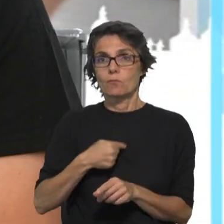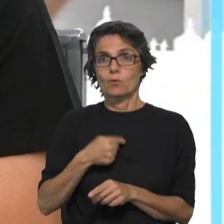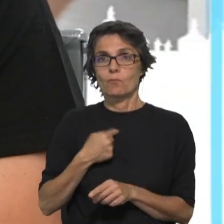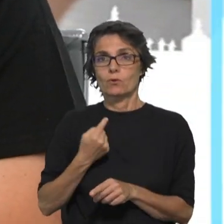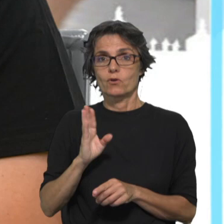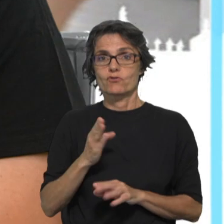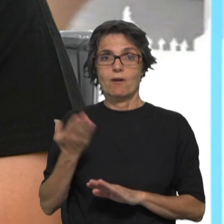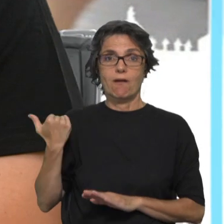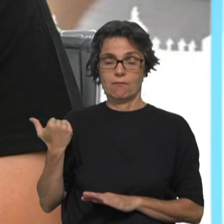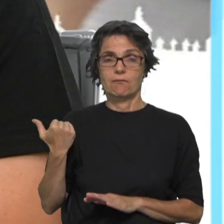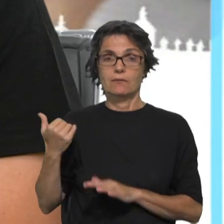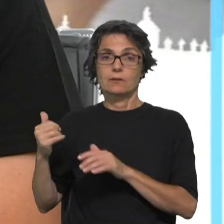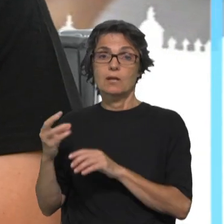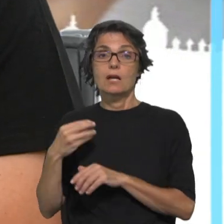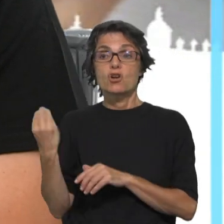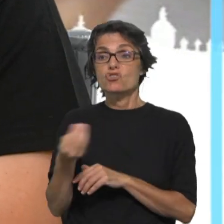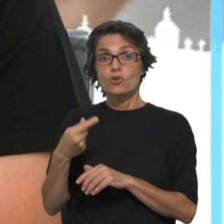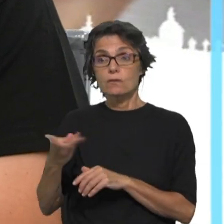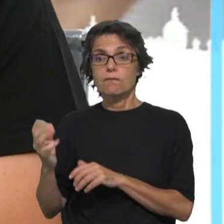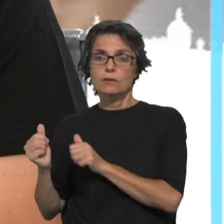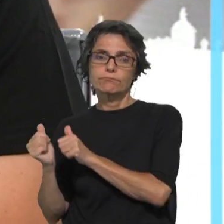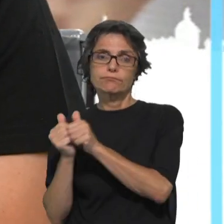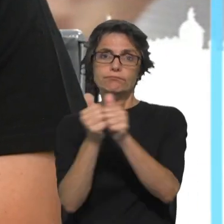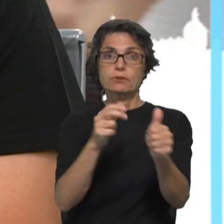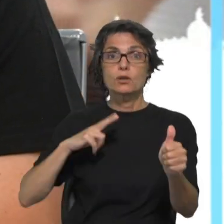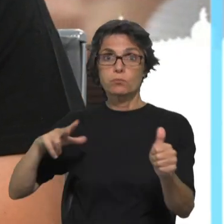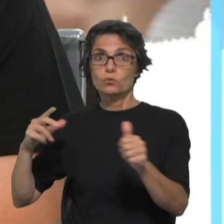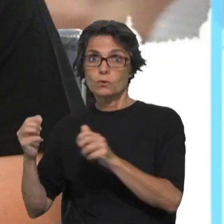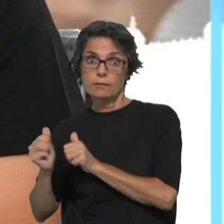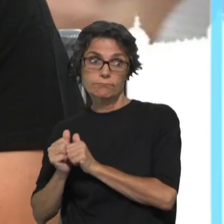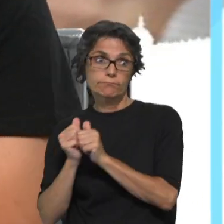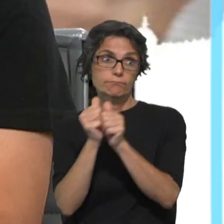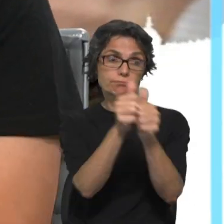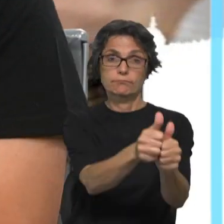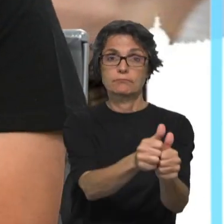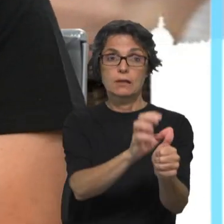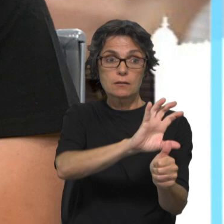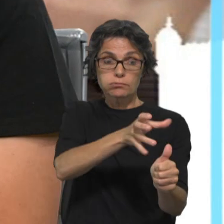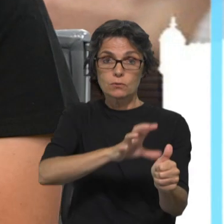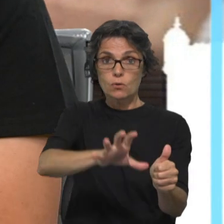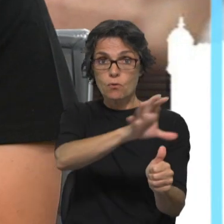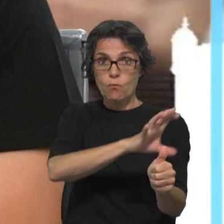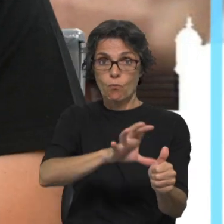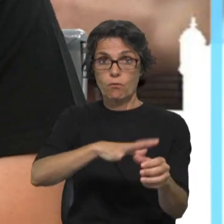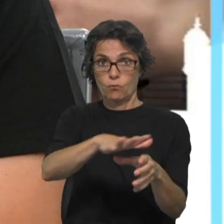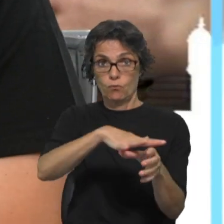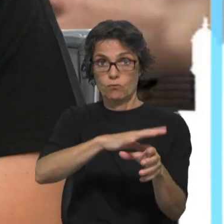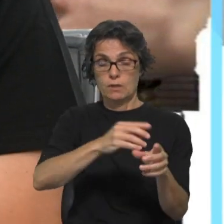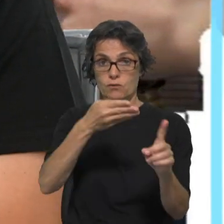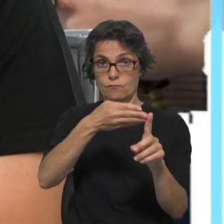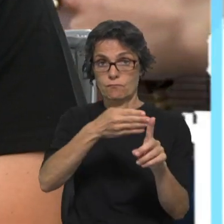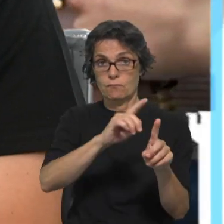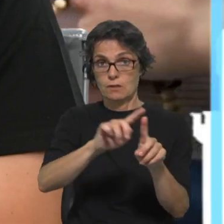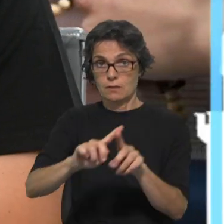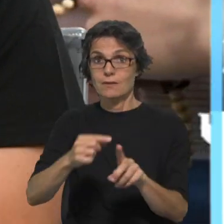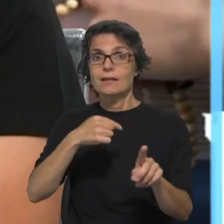de acompanhar jovens que saíram de Portugal e que foram para outros contextos de missão, e